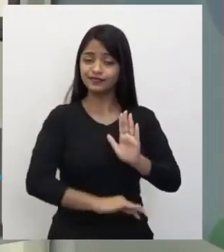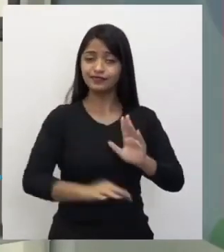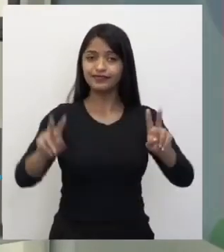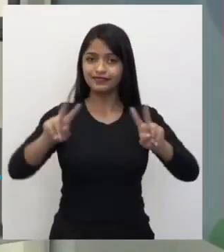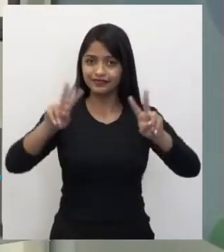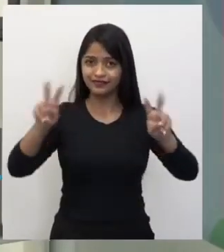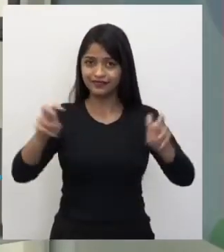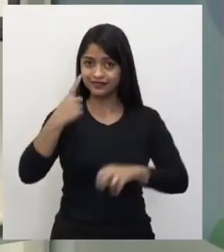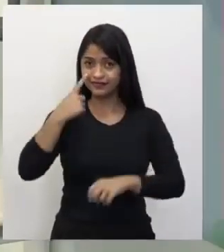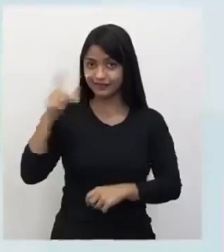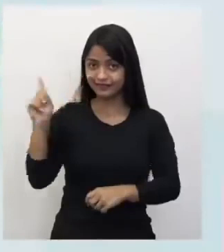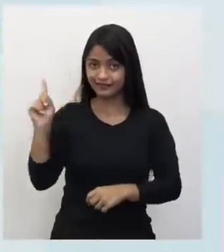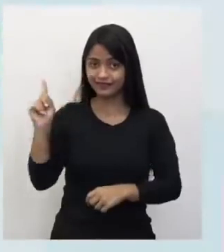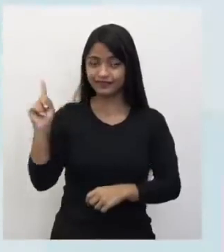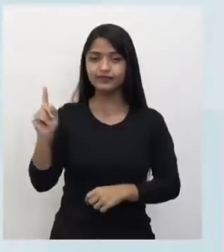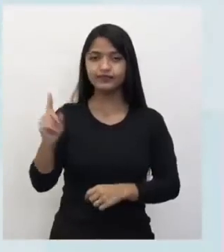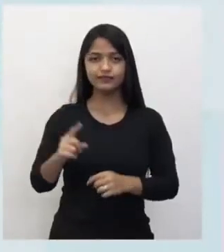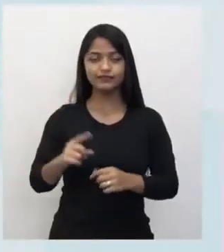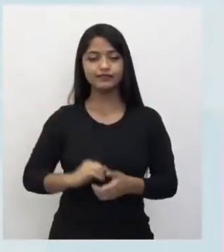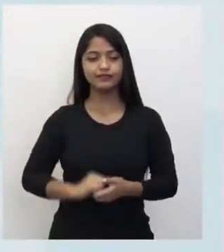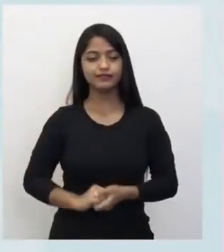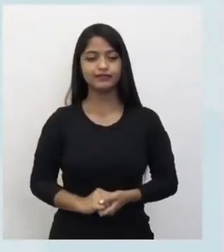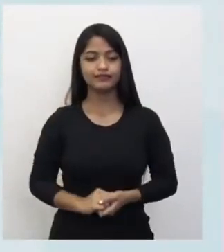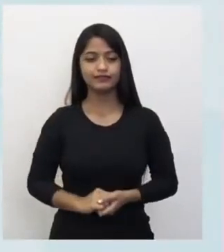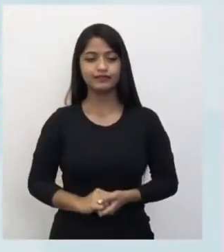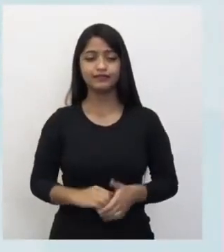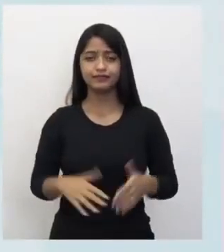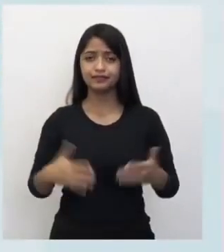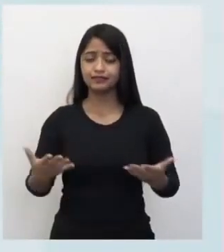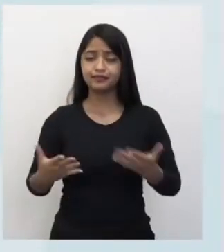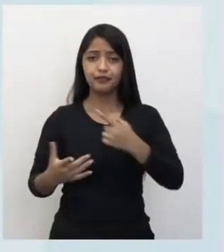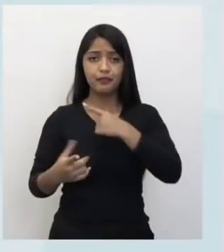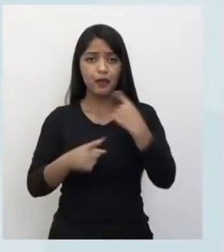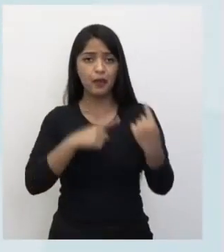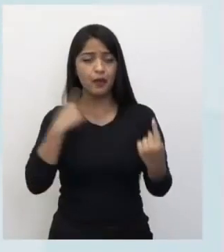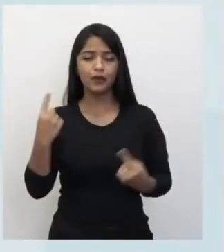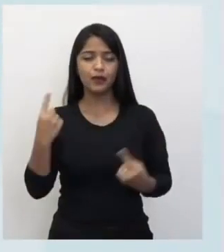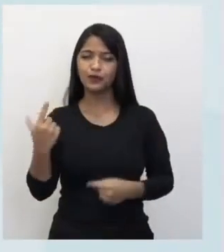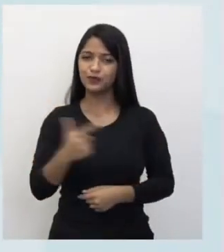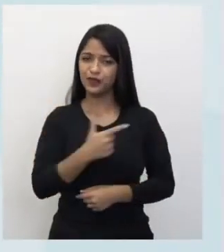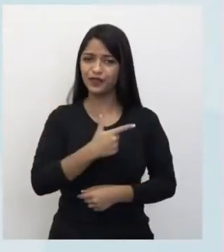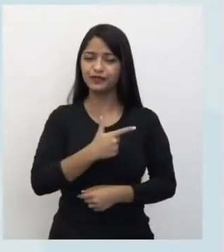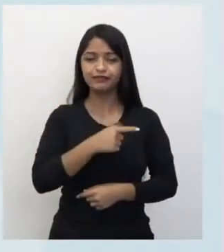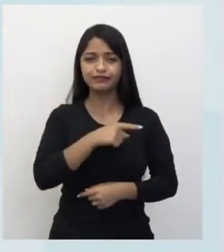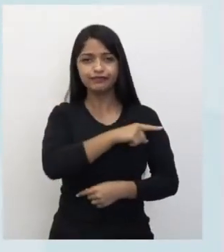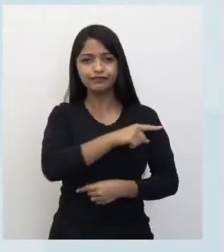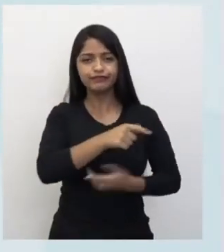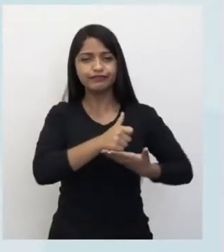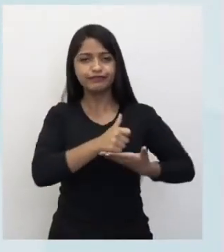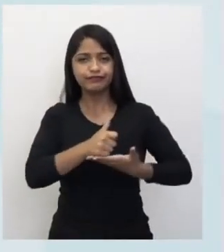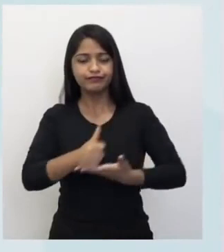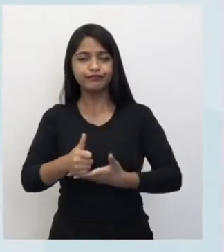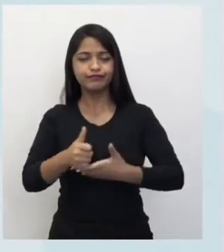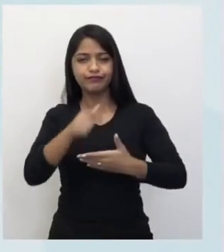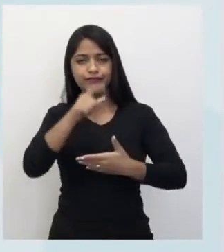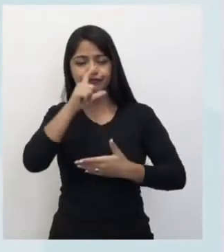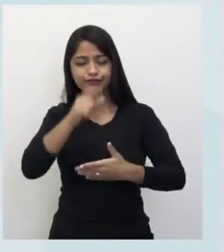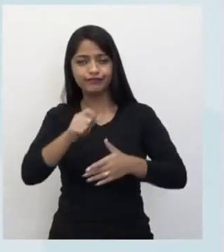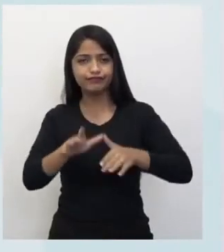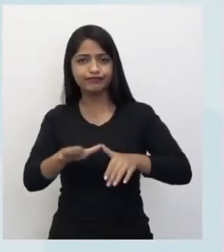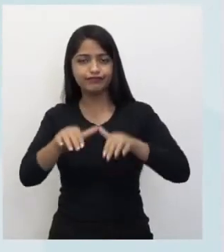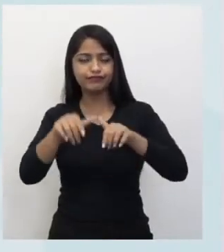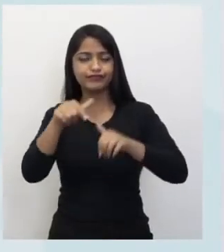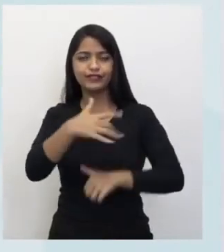como você pode ver. Ó. Não houve, pode colocar na tela, mortalidade e as aves chegarem em ótimo estado de saúde. Então, elas não morreram. Durante